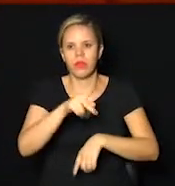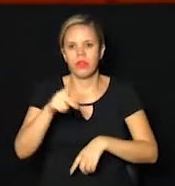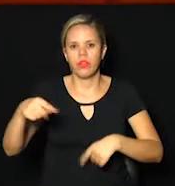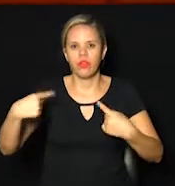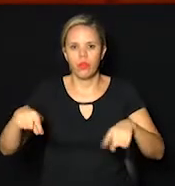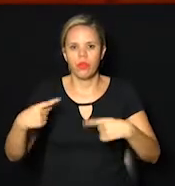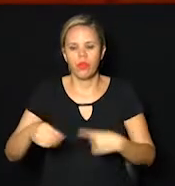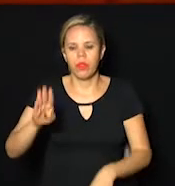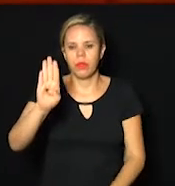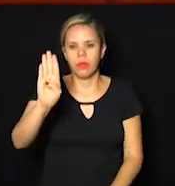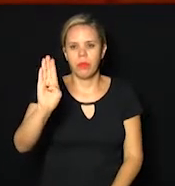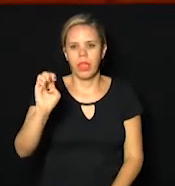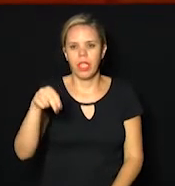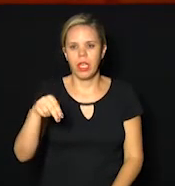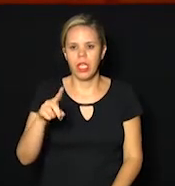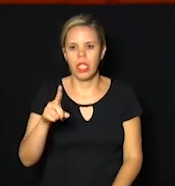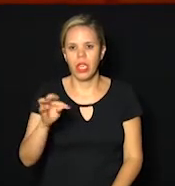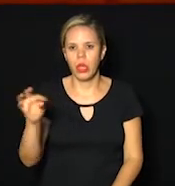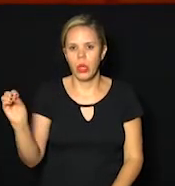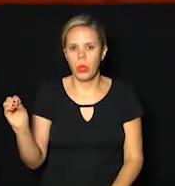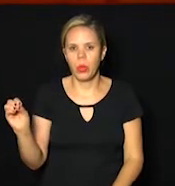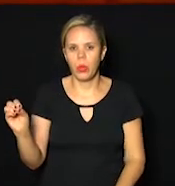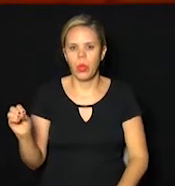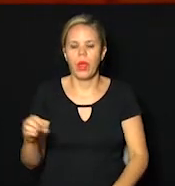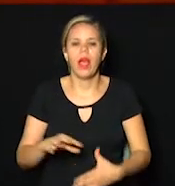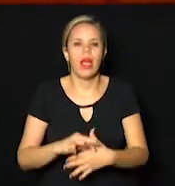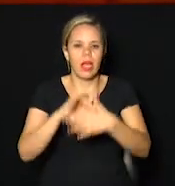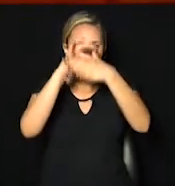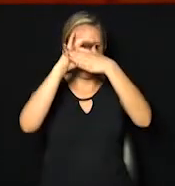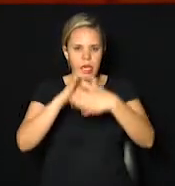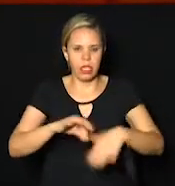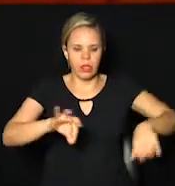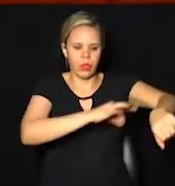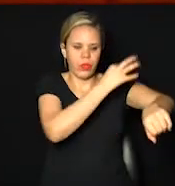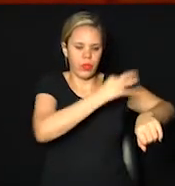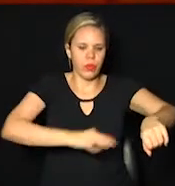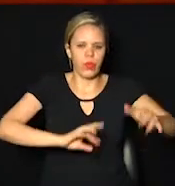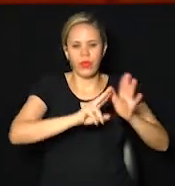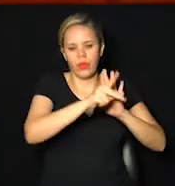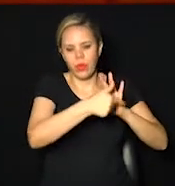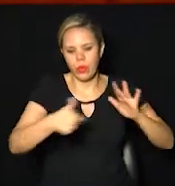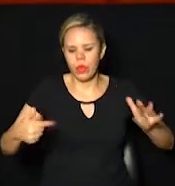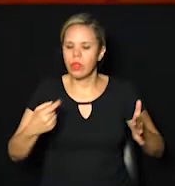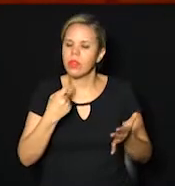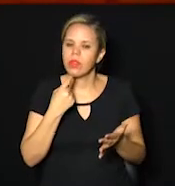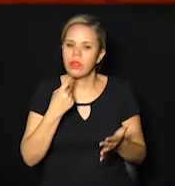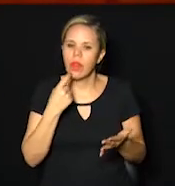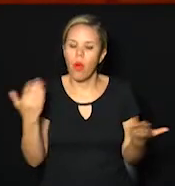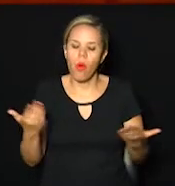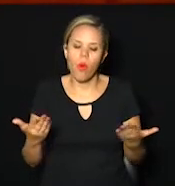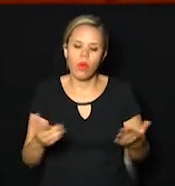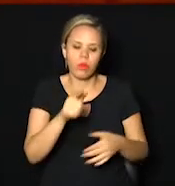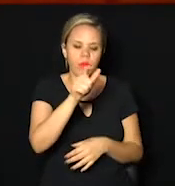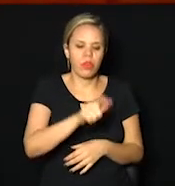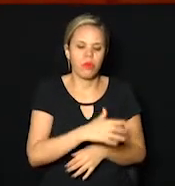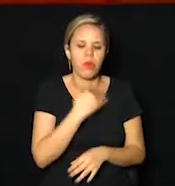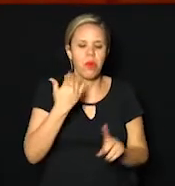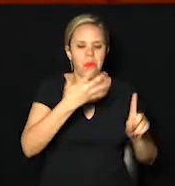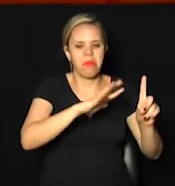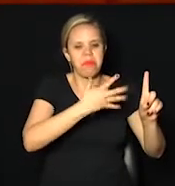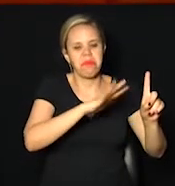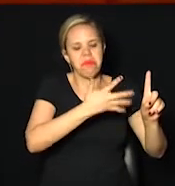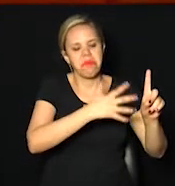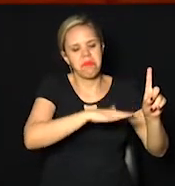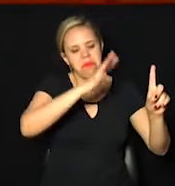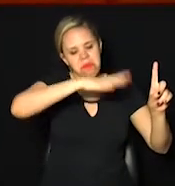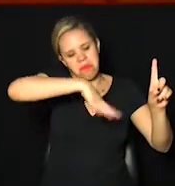foi o líder da Orquestra Sinfônica de Campinas e que nos deixou hoje. Então, começo com essa homenagem a uma pessoa